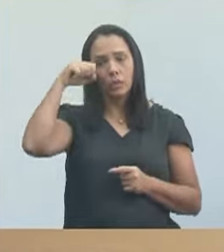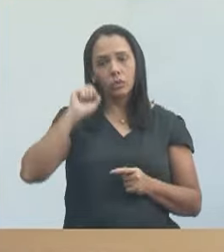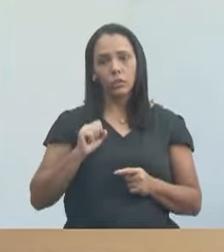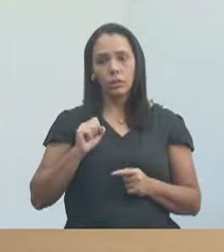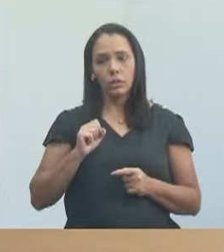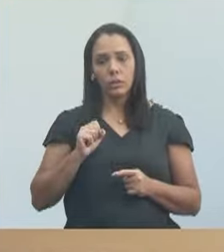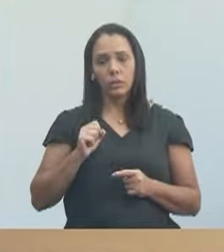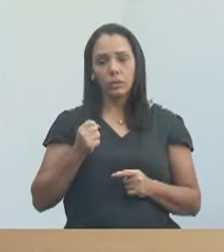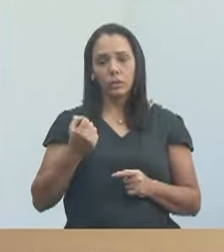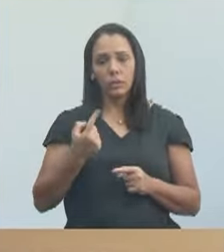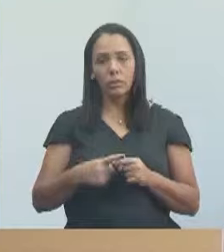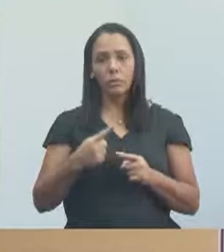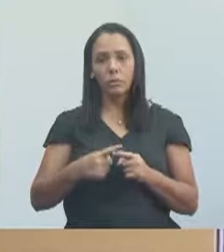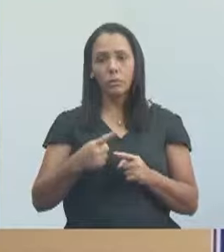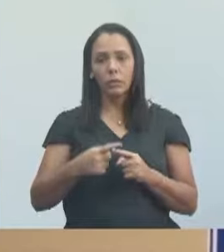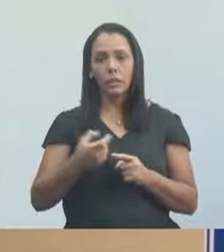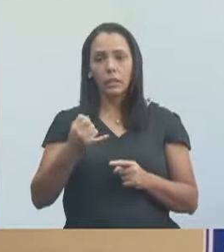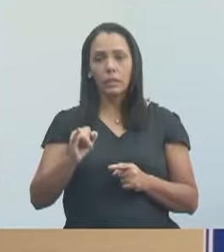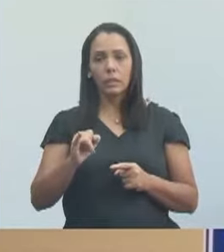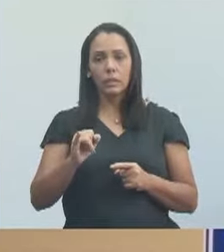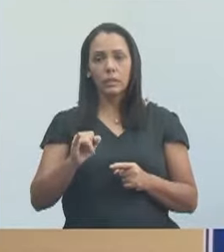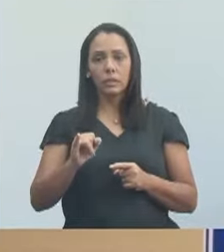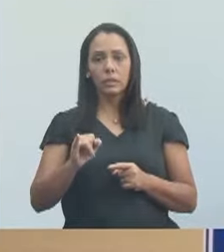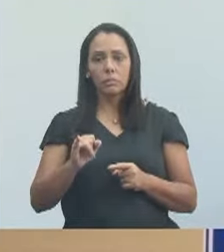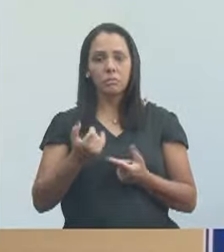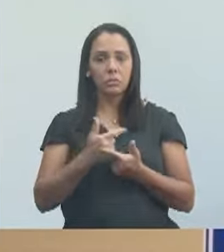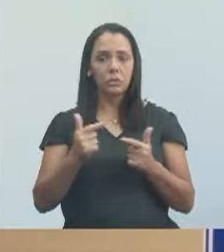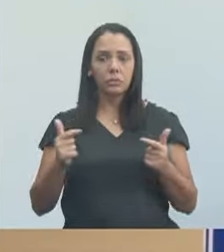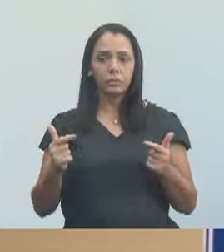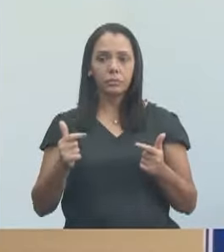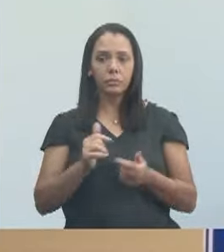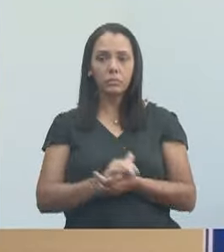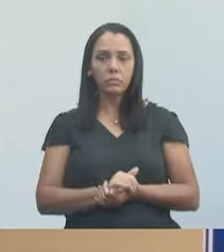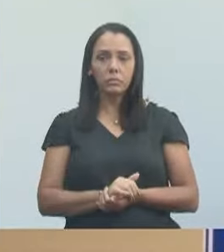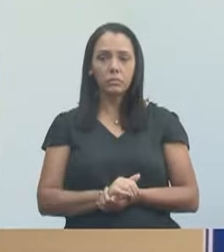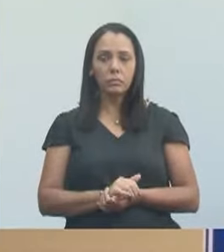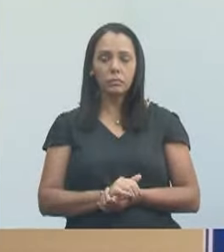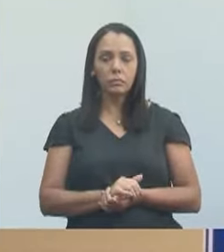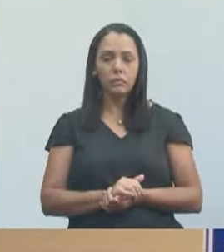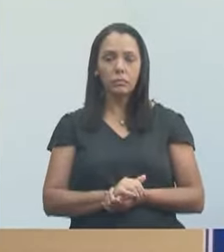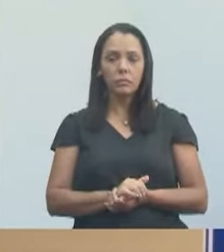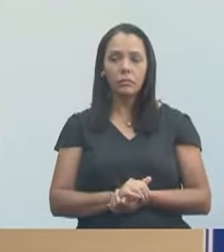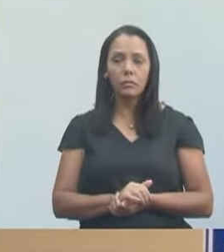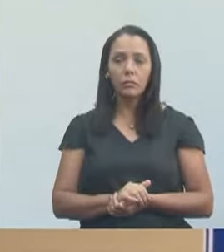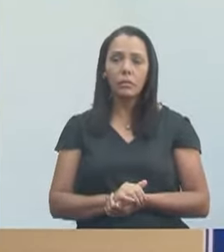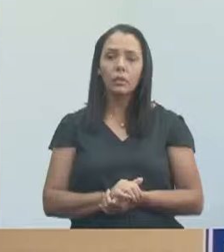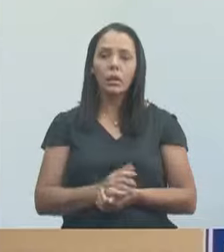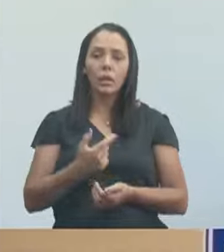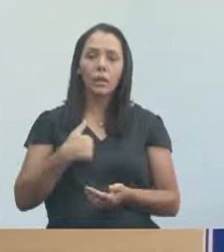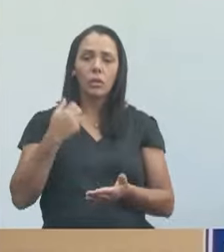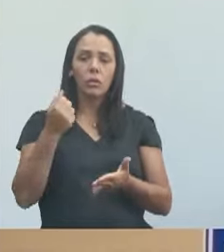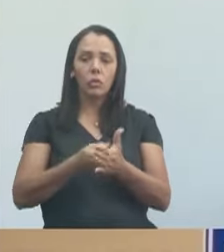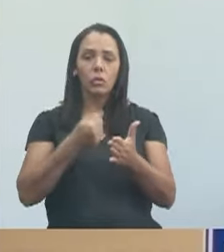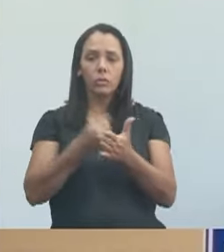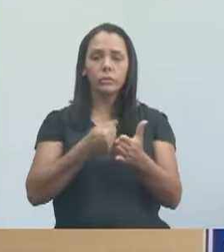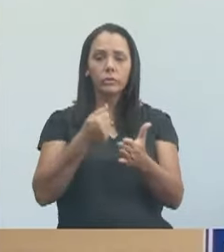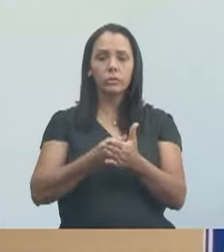nem isso, nem as 250 que aconteceu até hoje. Então, foi feita 900 castrações, inclusive que parou, né? E eu vou continuar batendo nessa